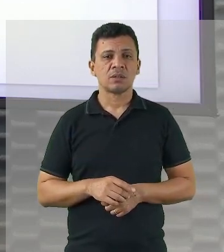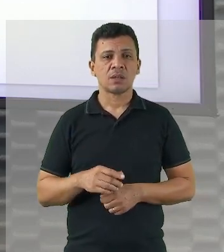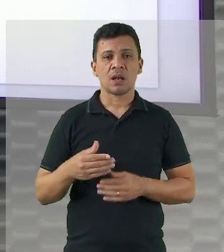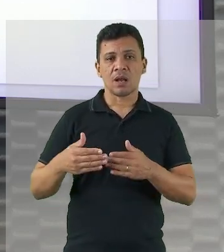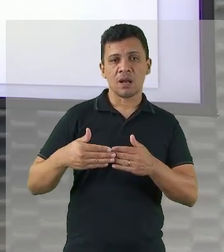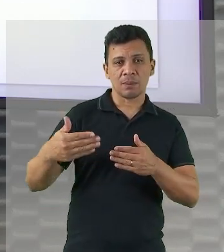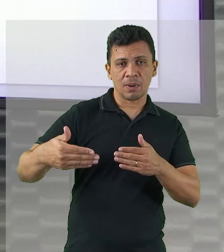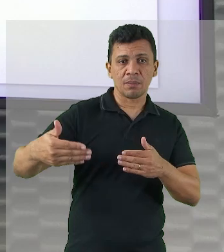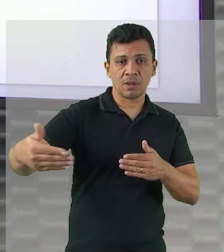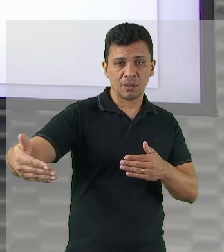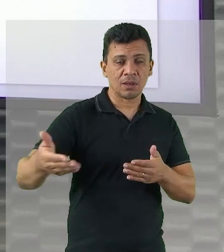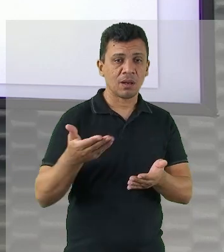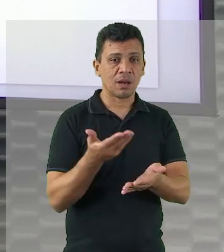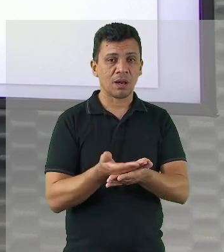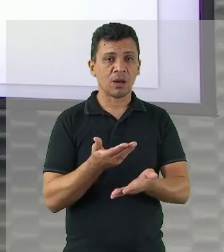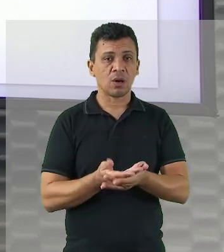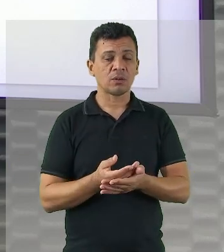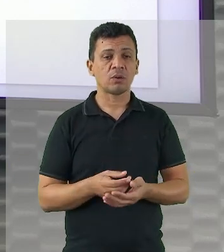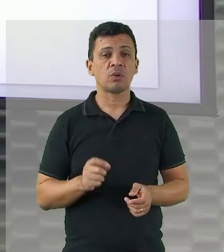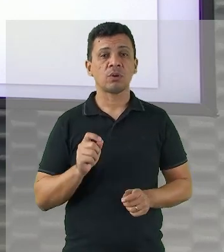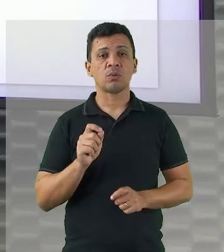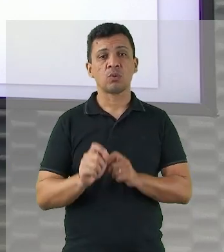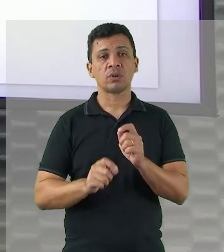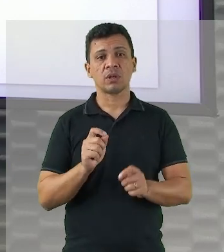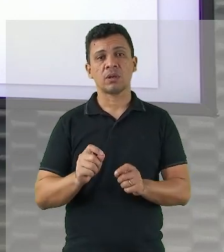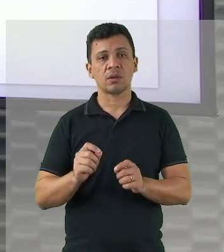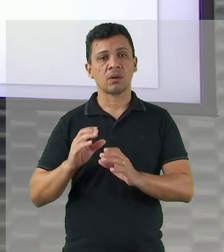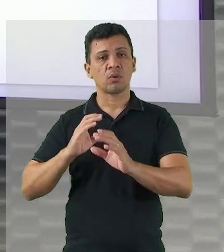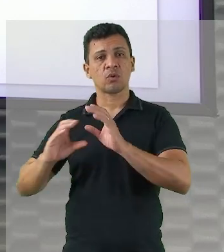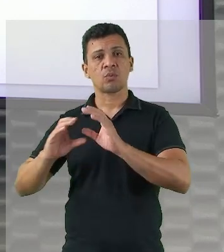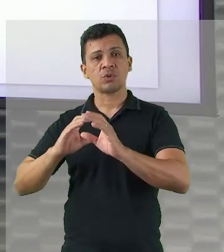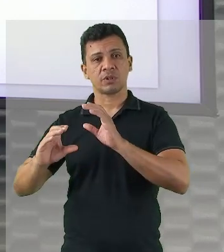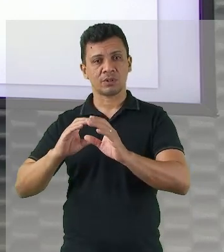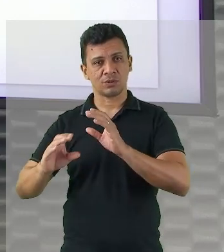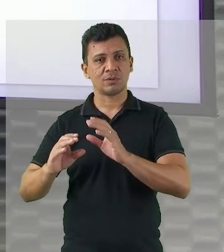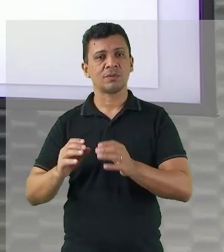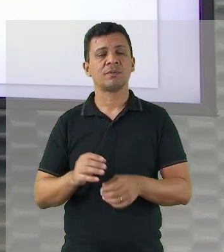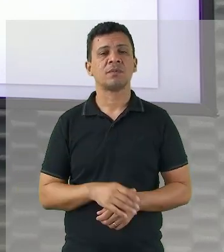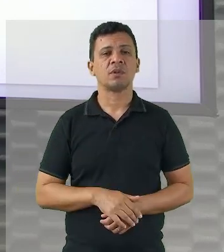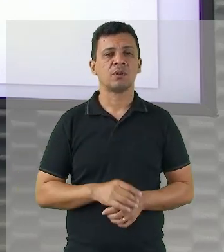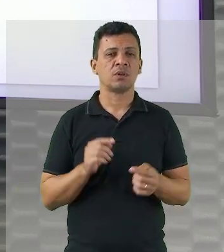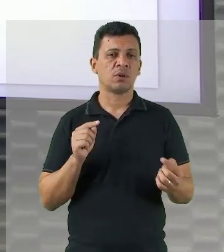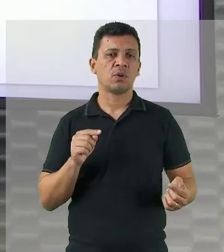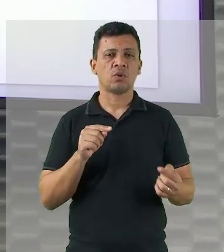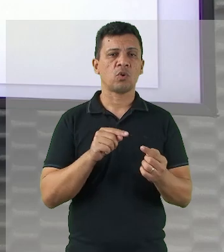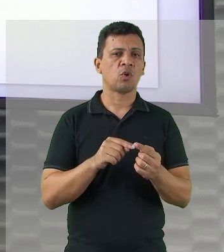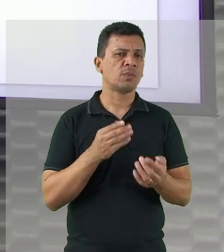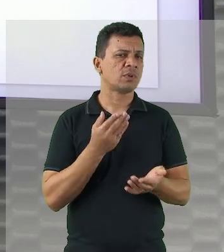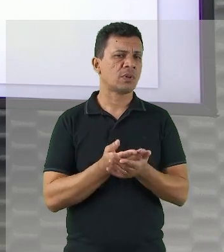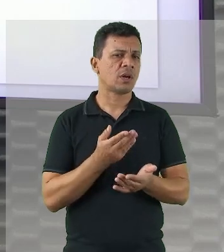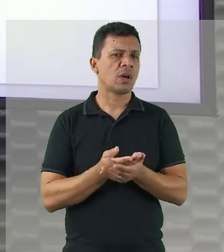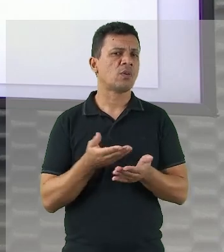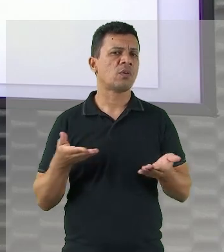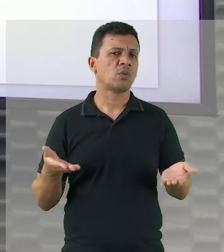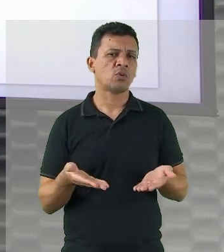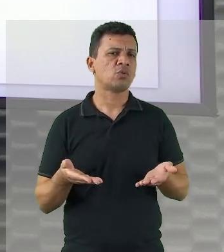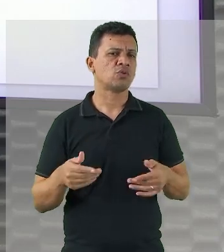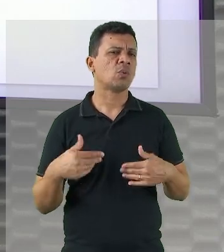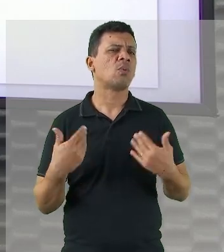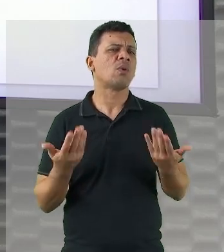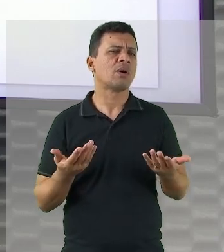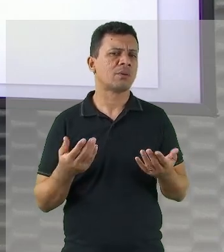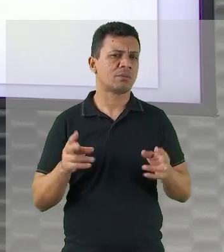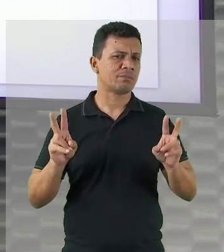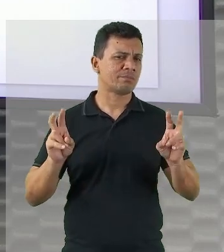dar sequência a esse tipo de situação comunicativa. Qual é o nosso objetivo nessa aula de hoje e nessa